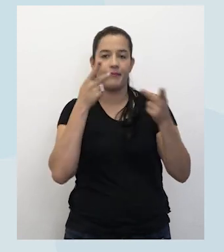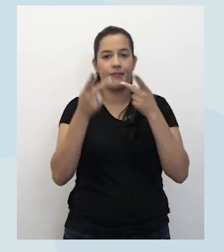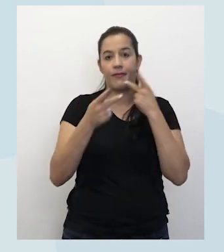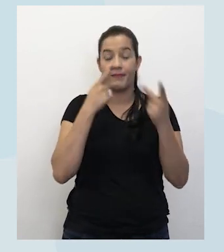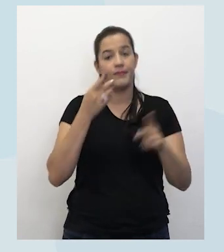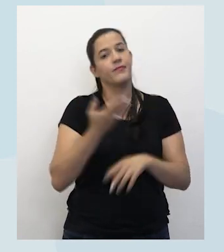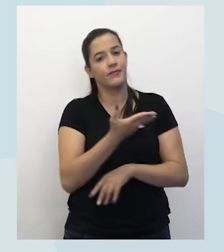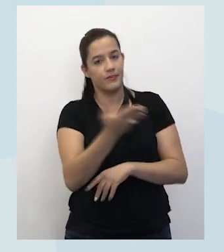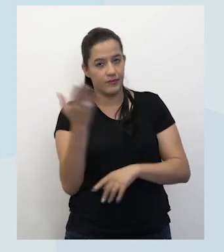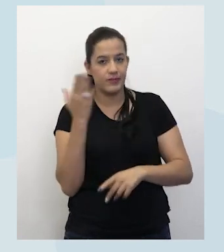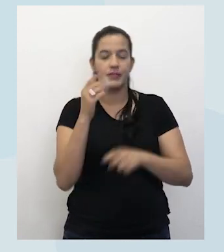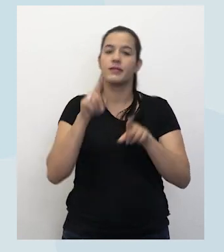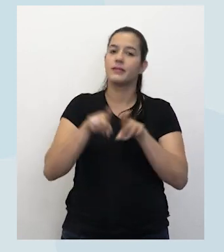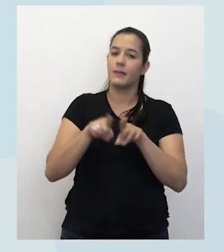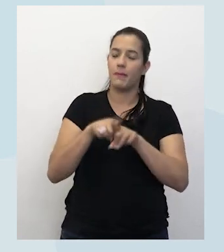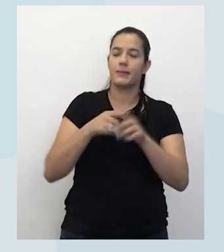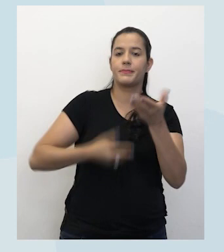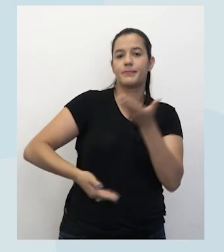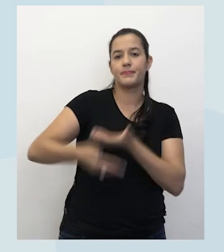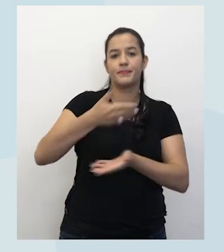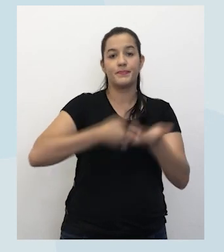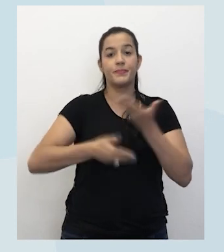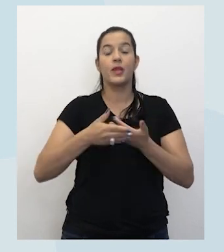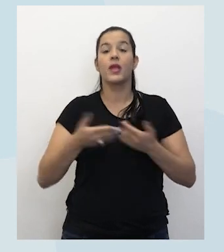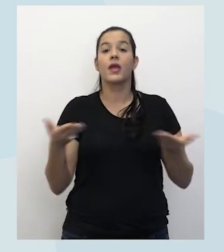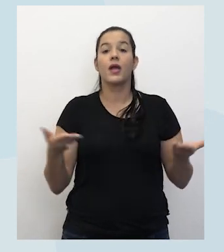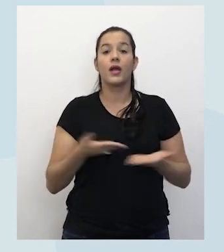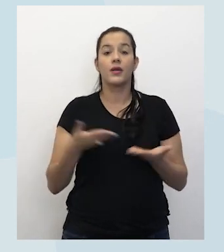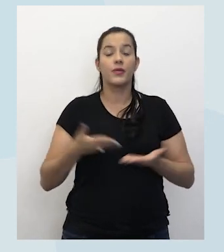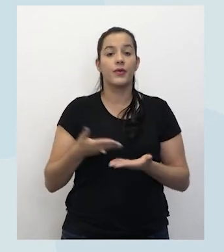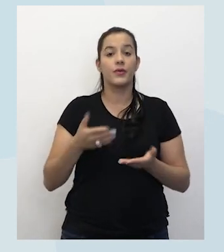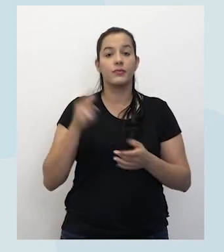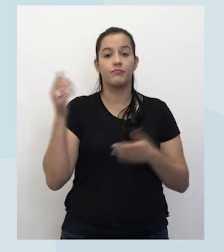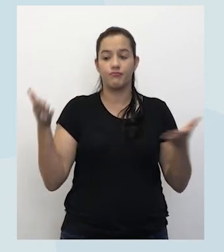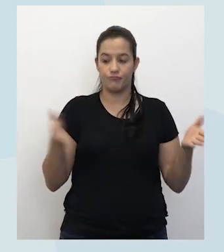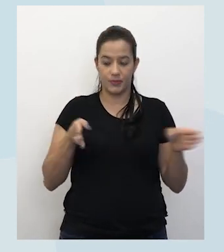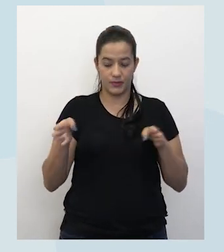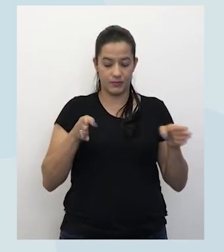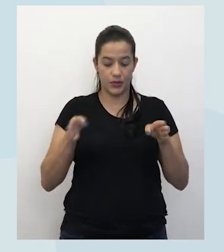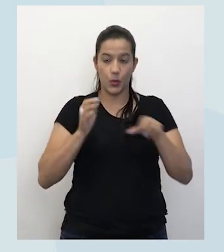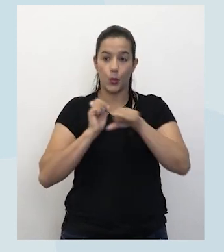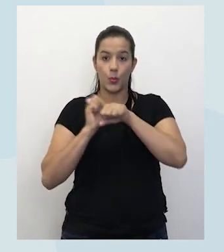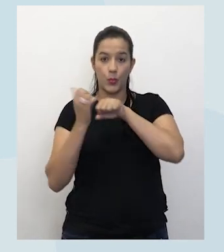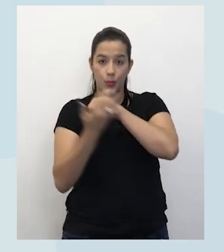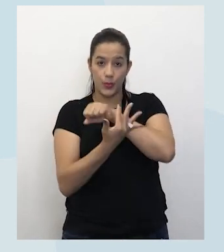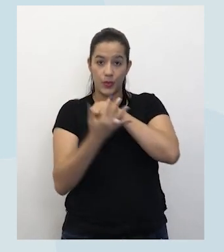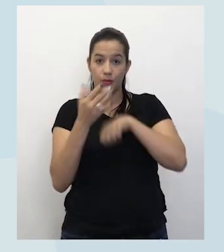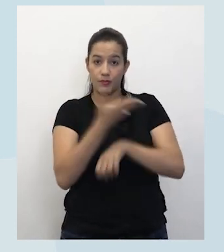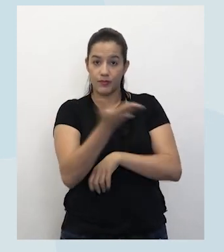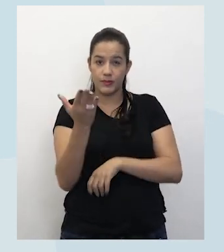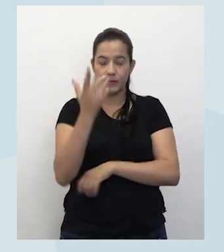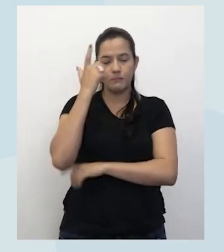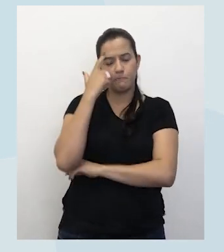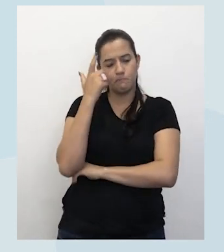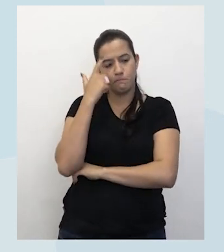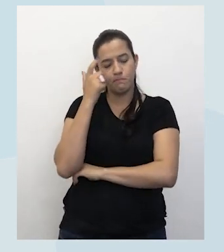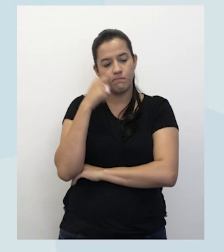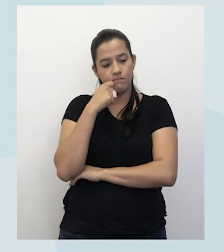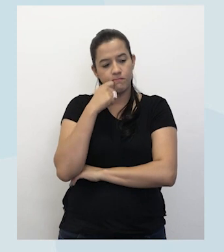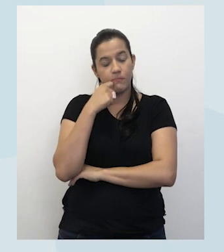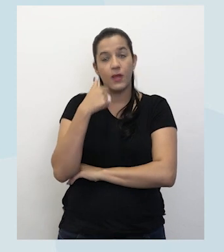falar, a gente também vai interagir. Então, diante do contexto da pandemia, pensem assim com vocês mesmos. Qual